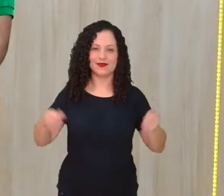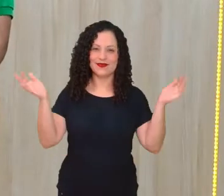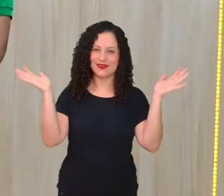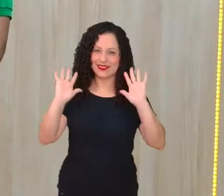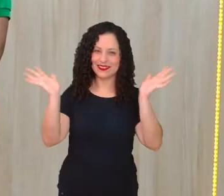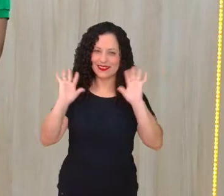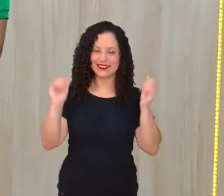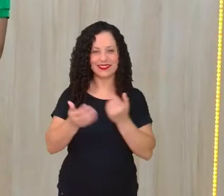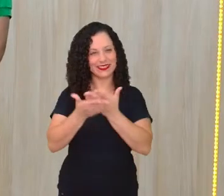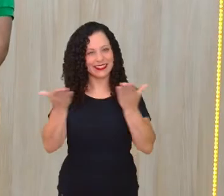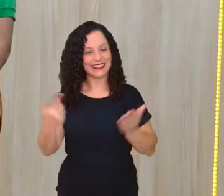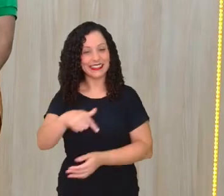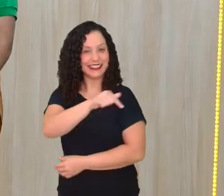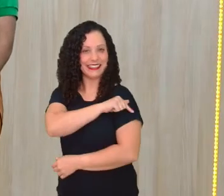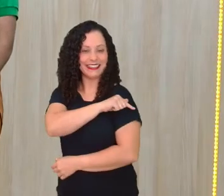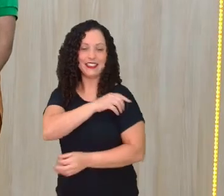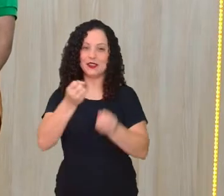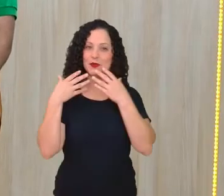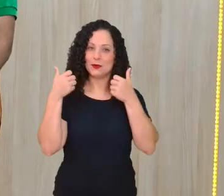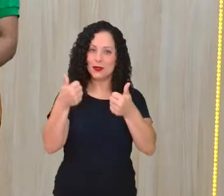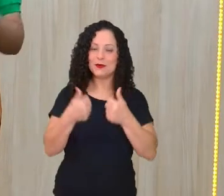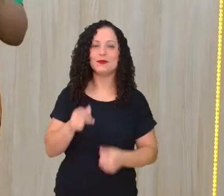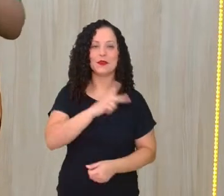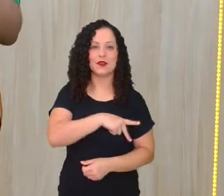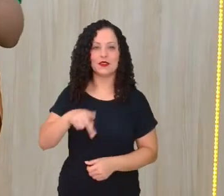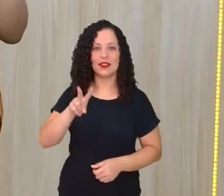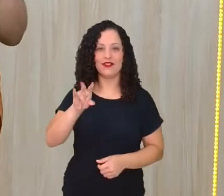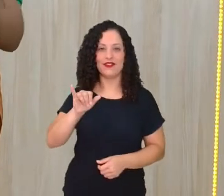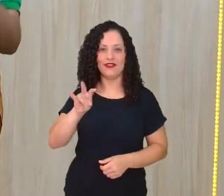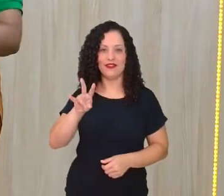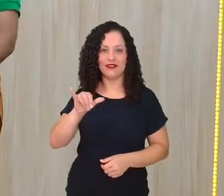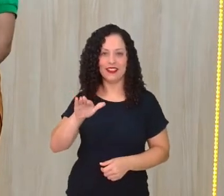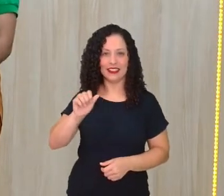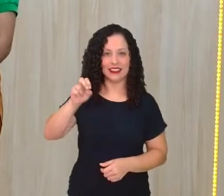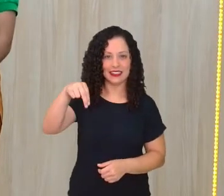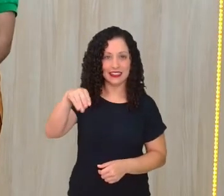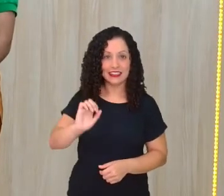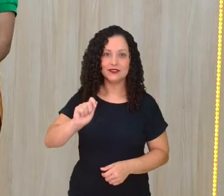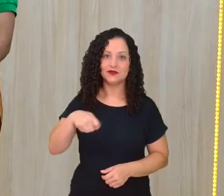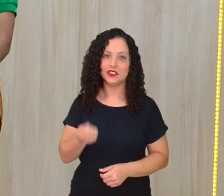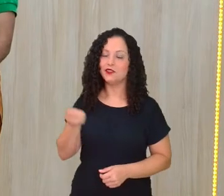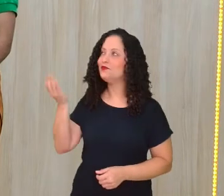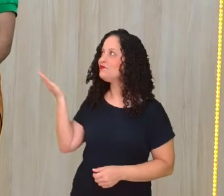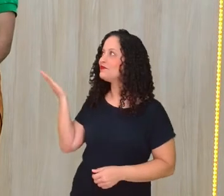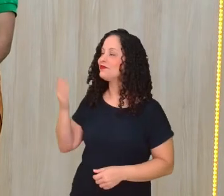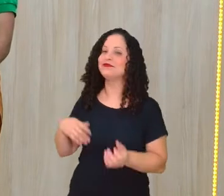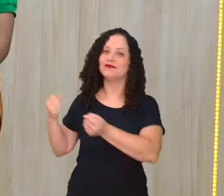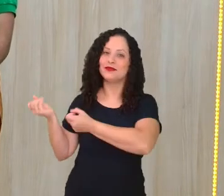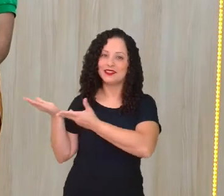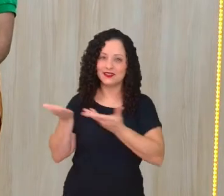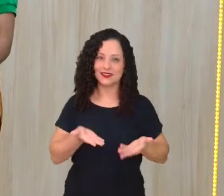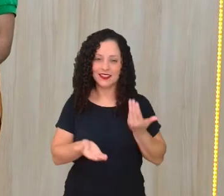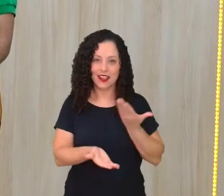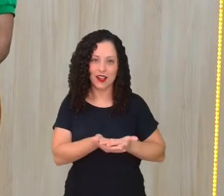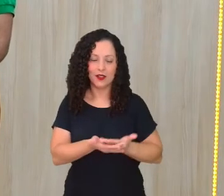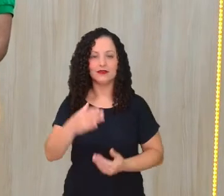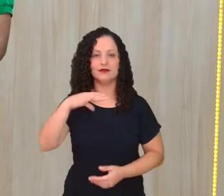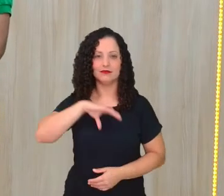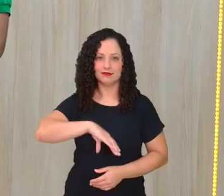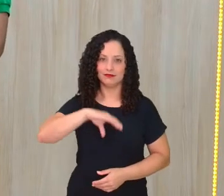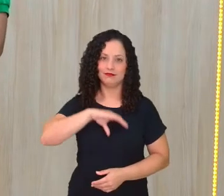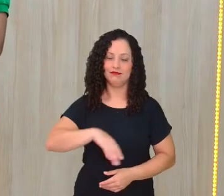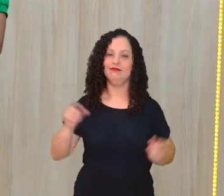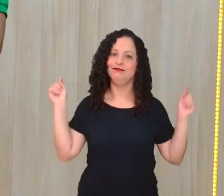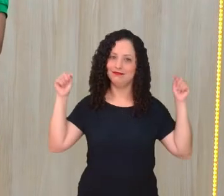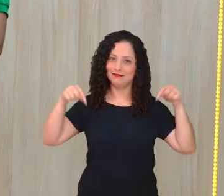Olá, sétimo ano, tudo bem com vocês? Eu sou Viviane Santos e esse é o meu sinal. Sejam todos bem-vindos à aula de língua portuguesa,